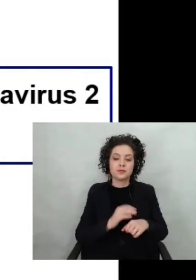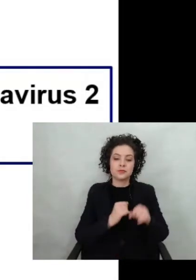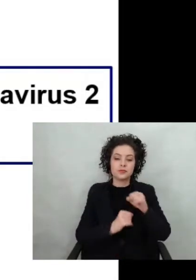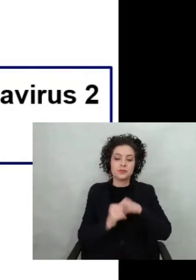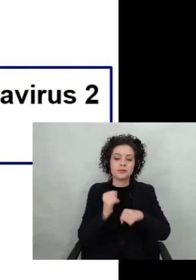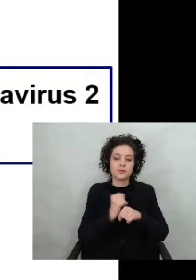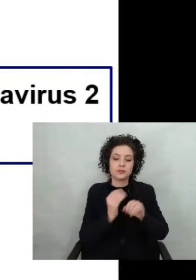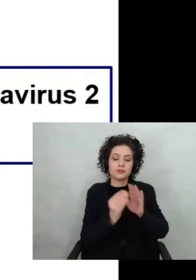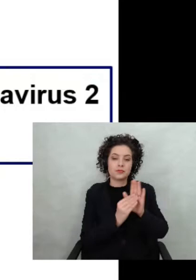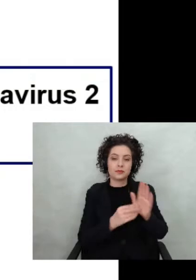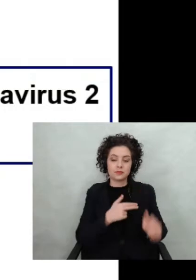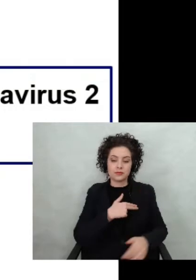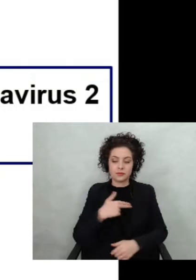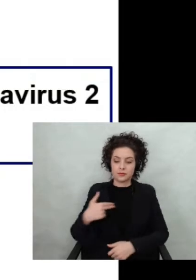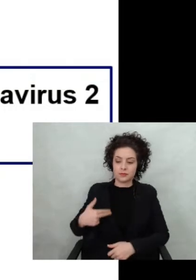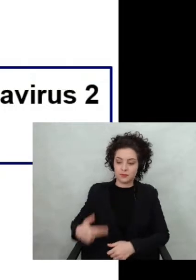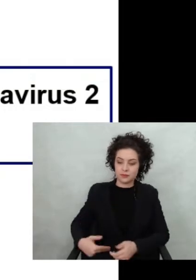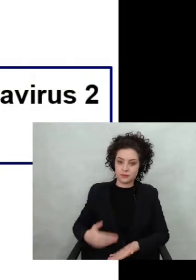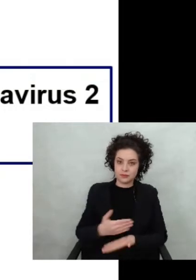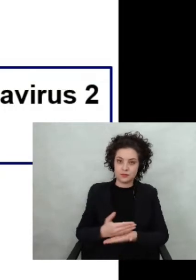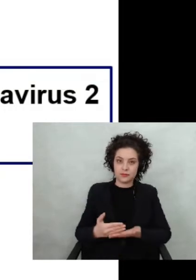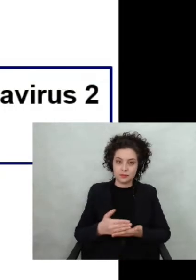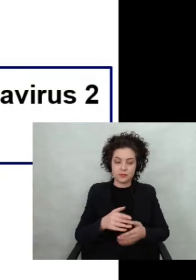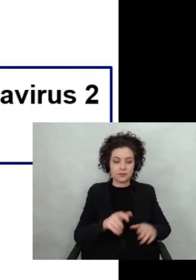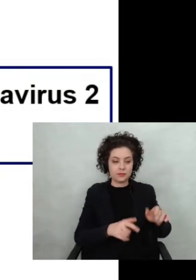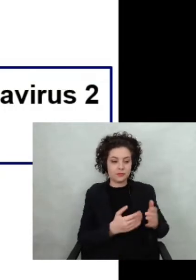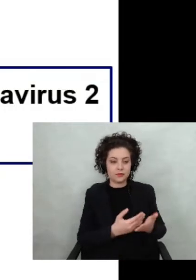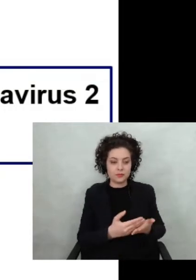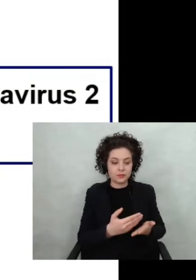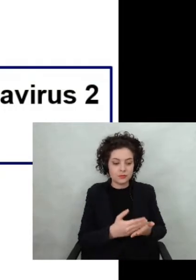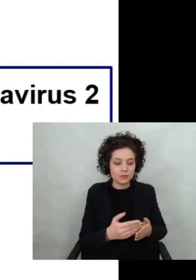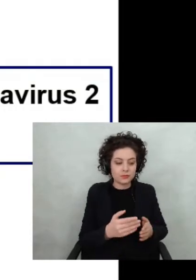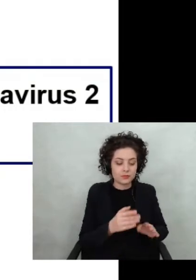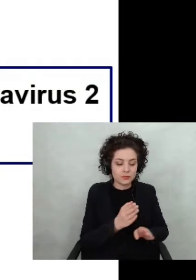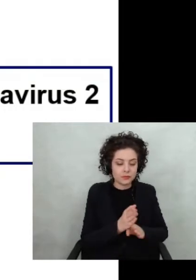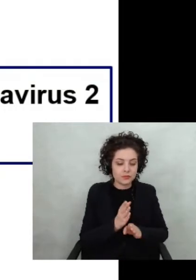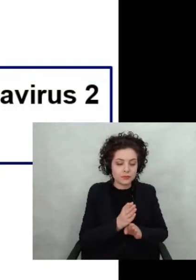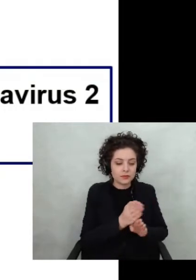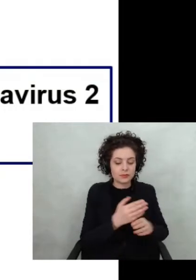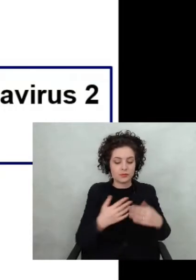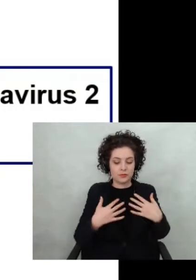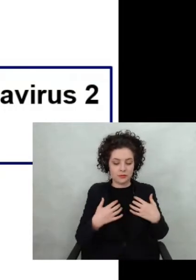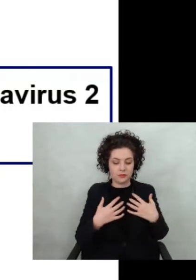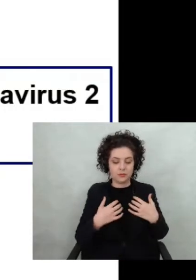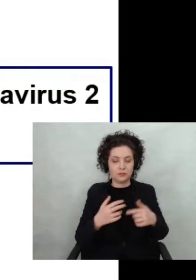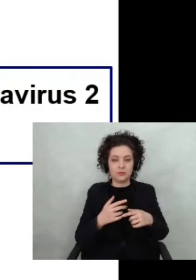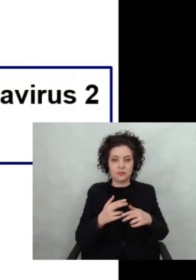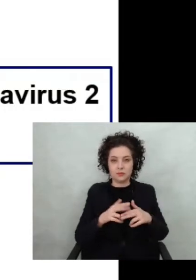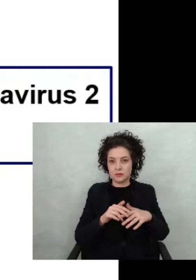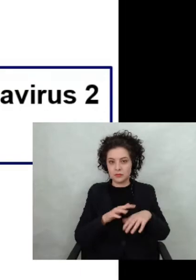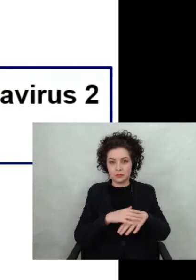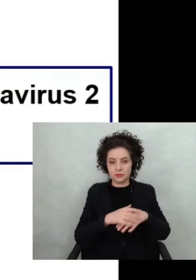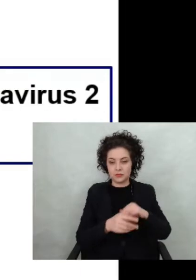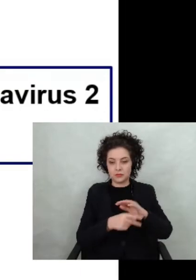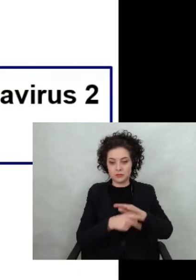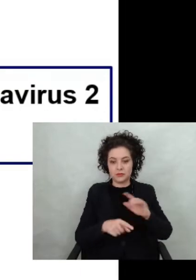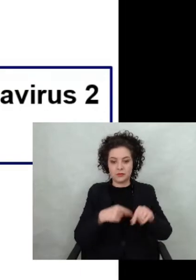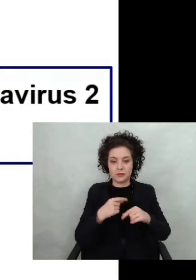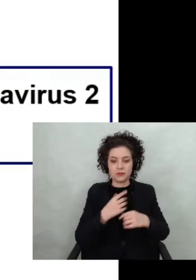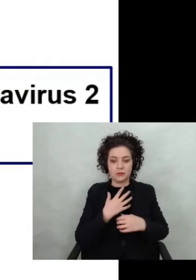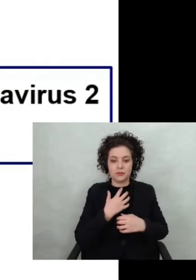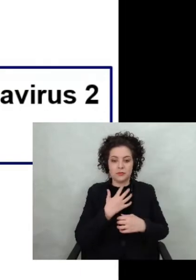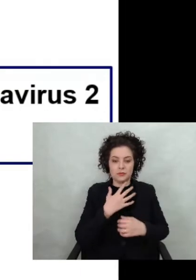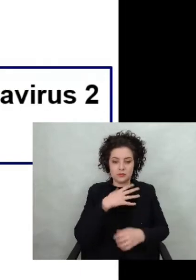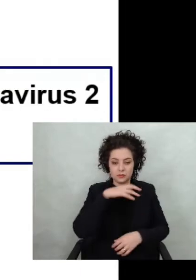China, com os pacientes inicialmente sendo diagnosticados com pneumonia e evoluindo para insuficiência respiratória aguda grave. O